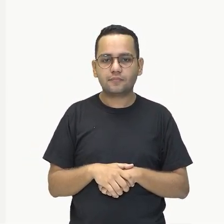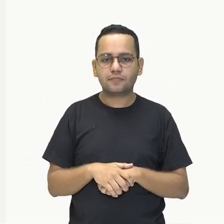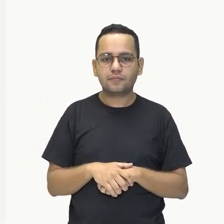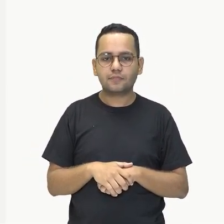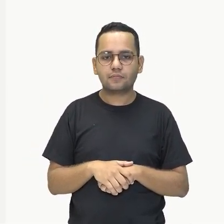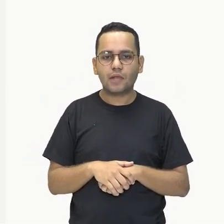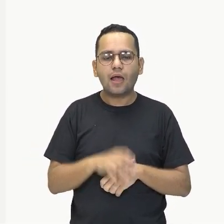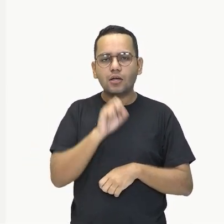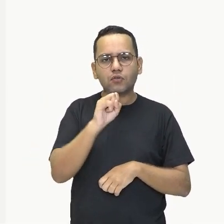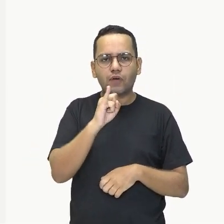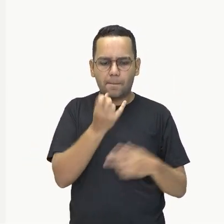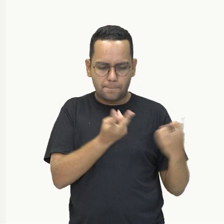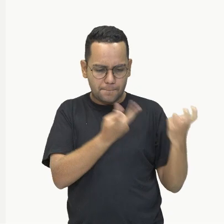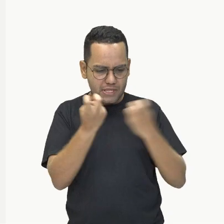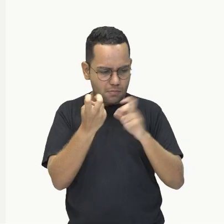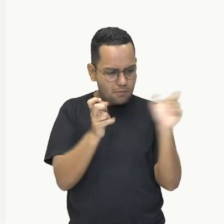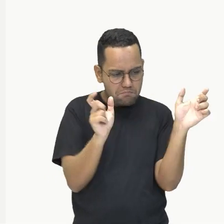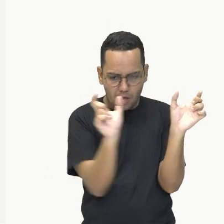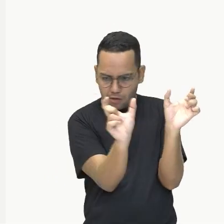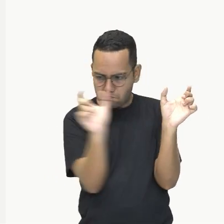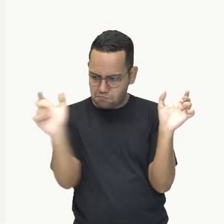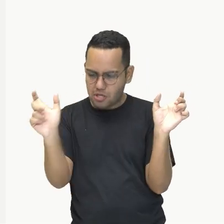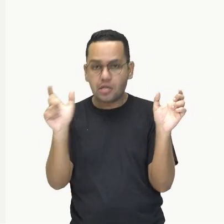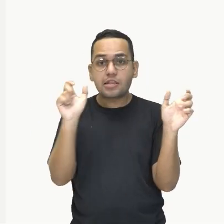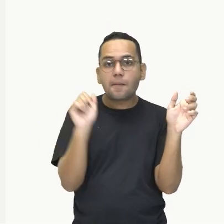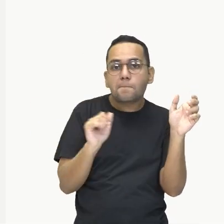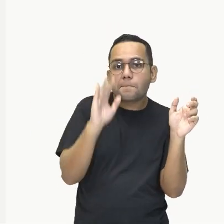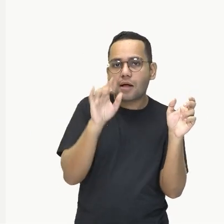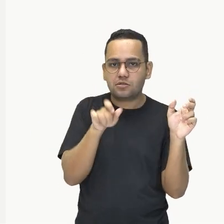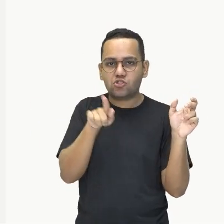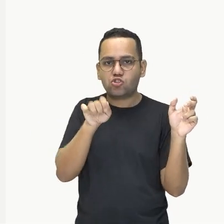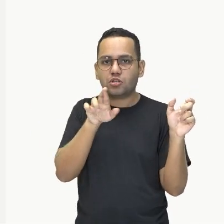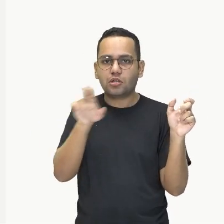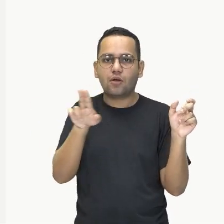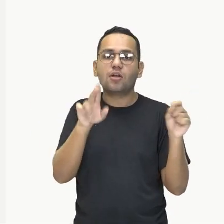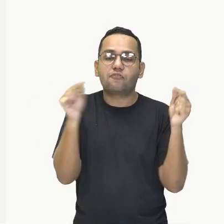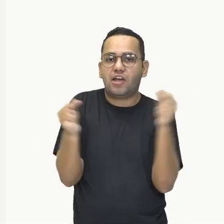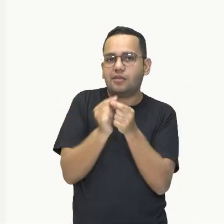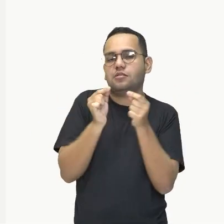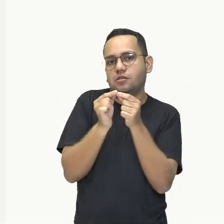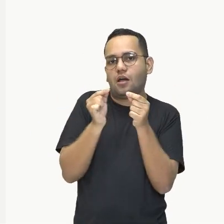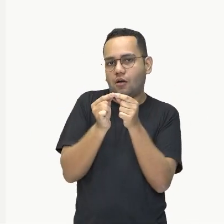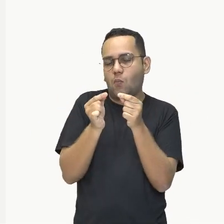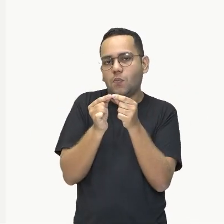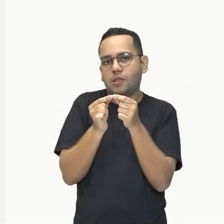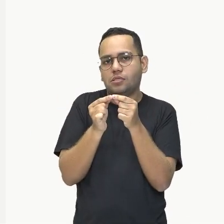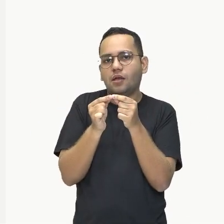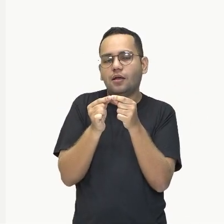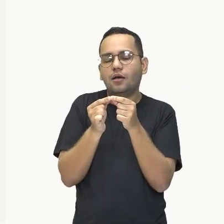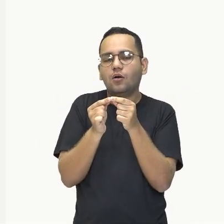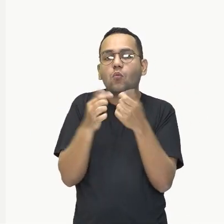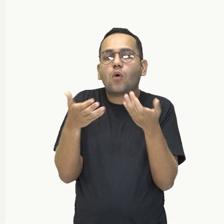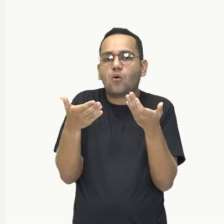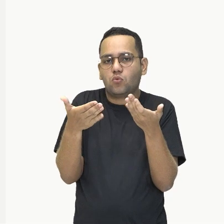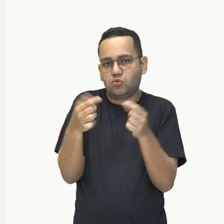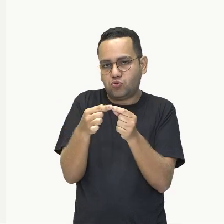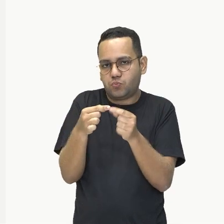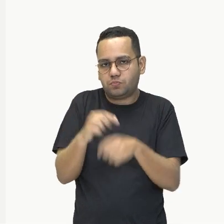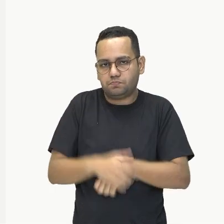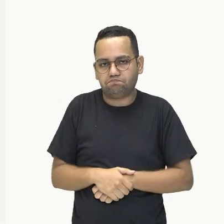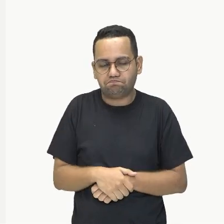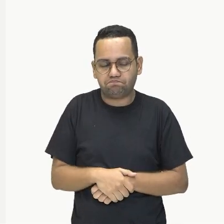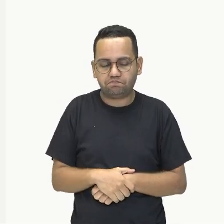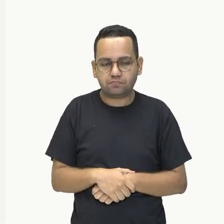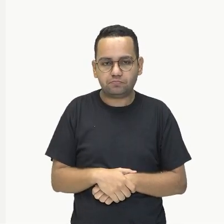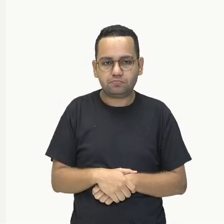maior grau, esse vai indicar qual é o grau do meu polinômio. Aqui no nosso primeiro exemplo,